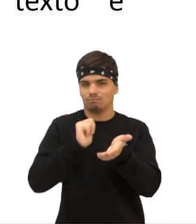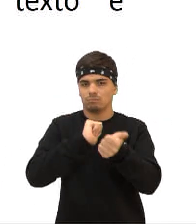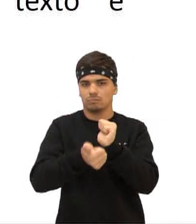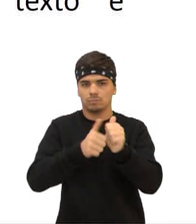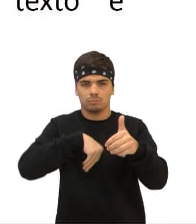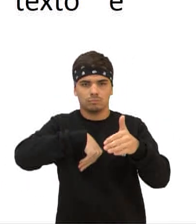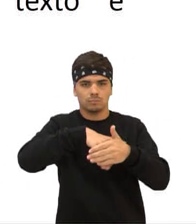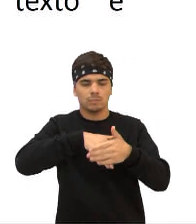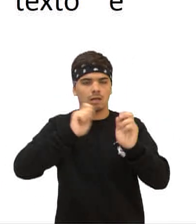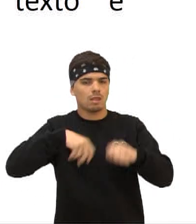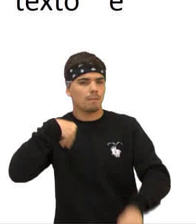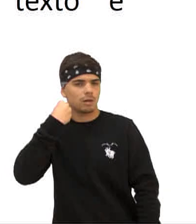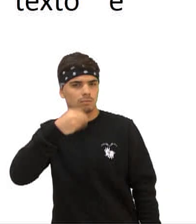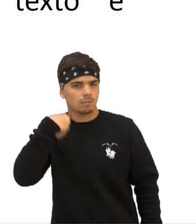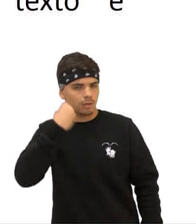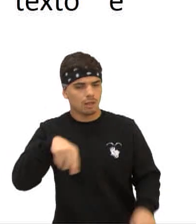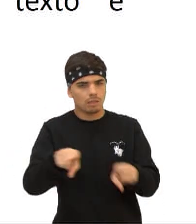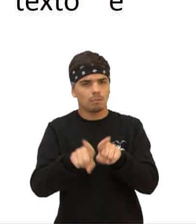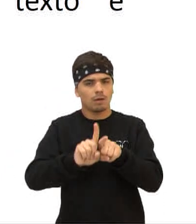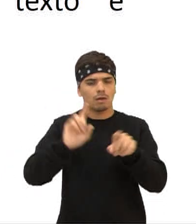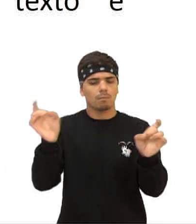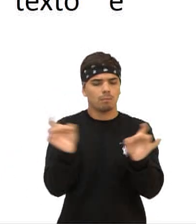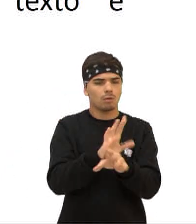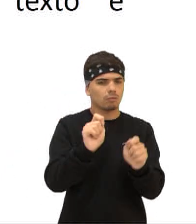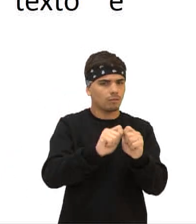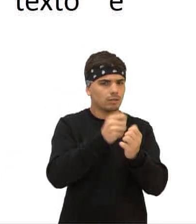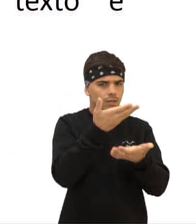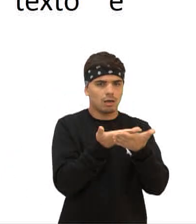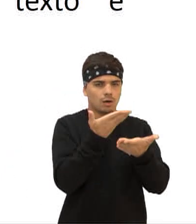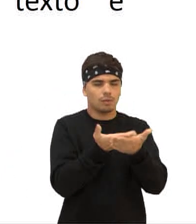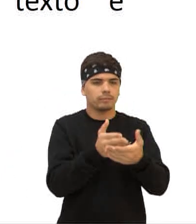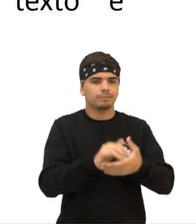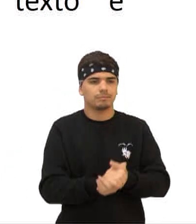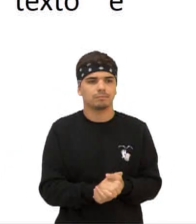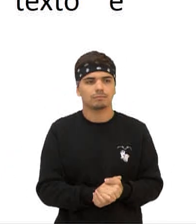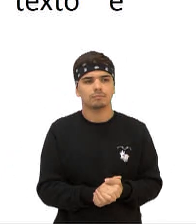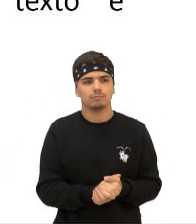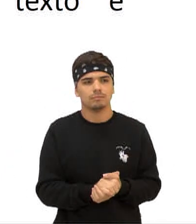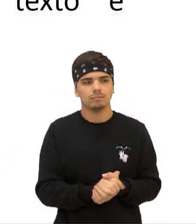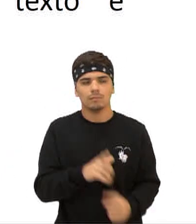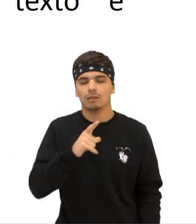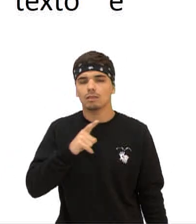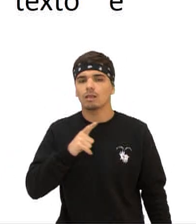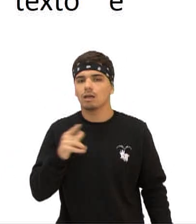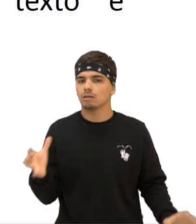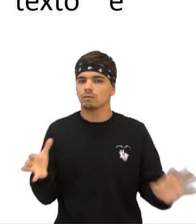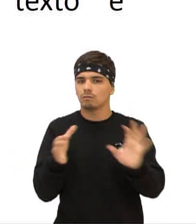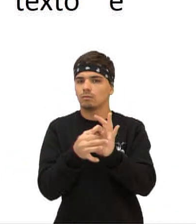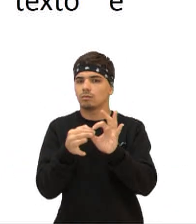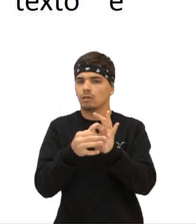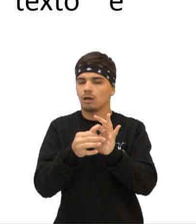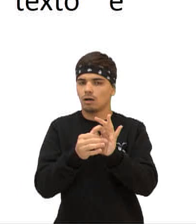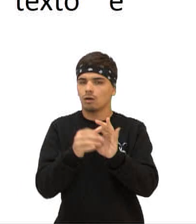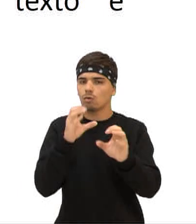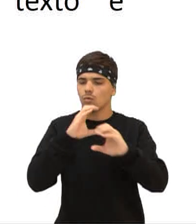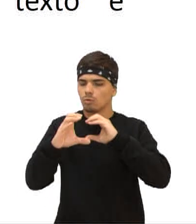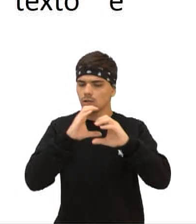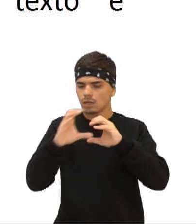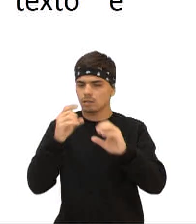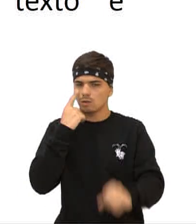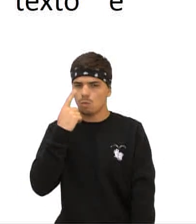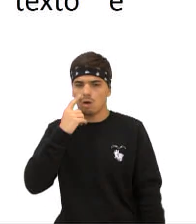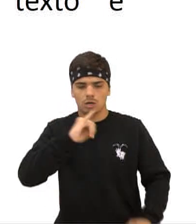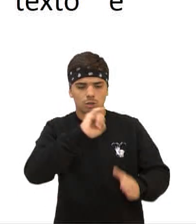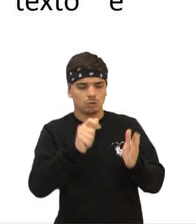futebol que você podia experimentar e depois fazer aula sendo veiculado pelos meios de comunicação de massa pode estar no jornal